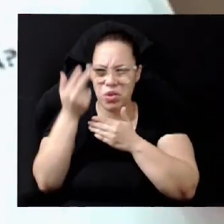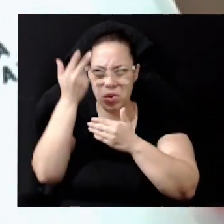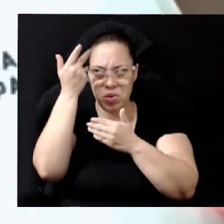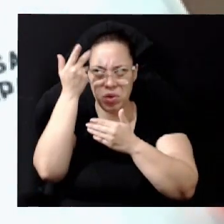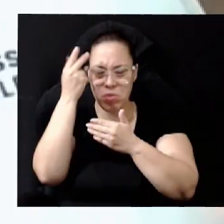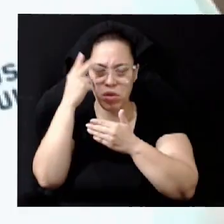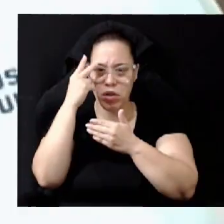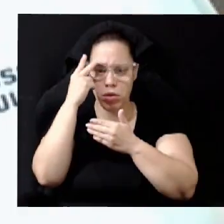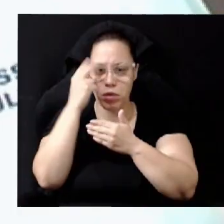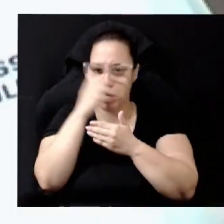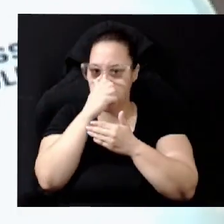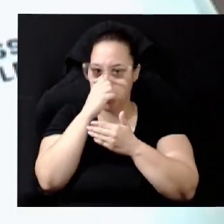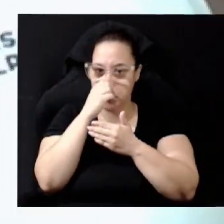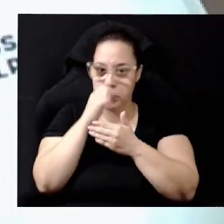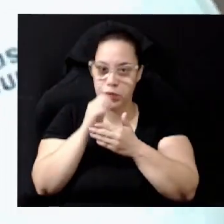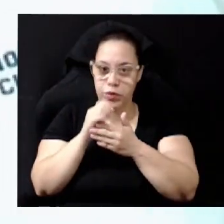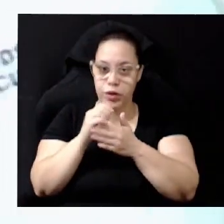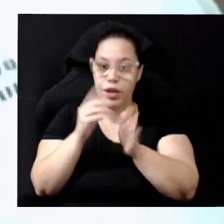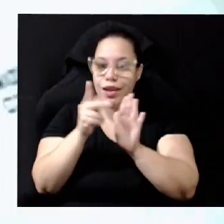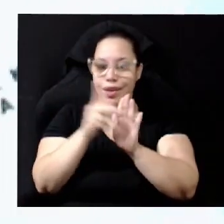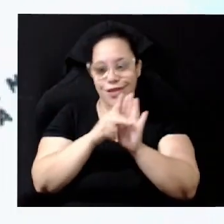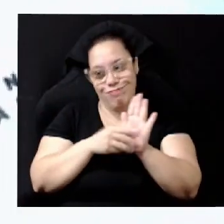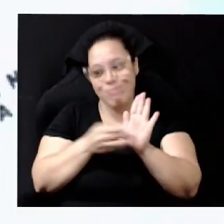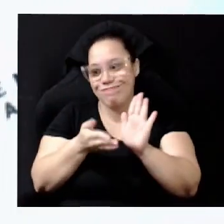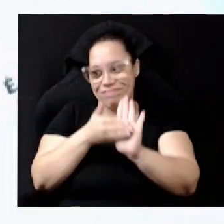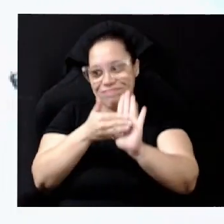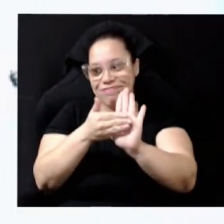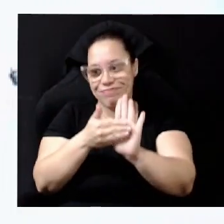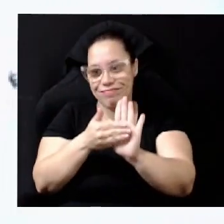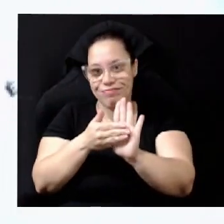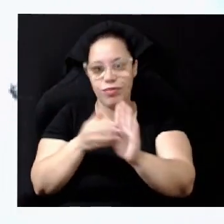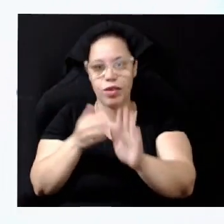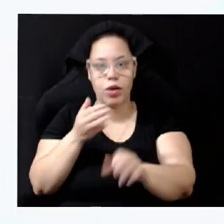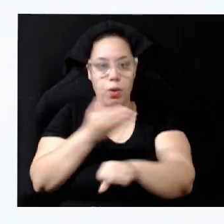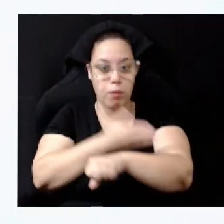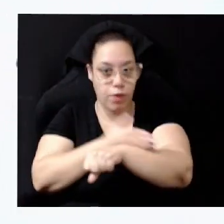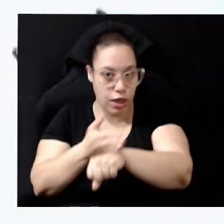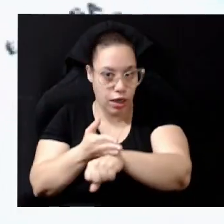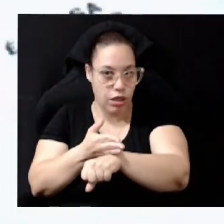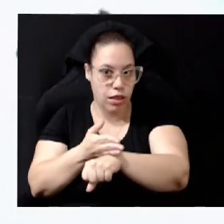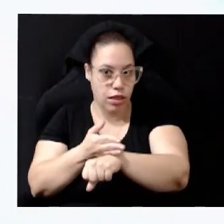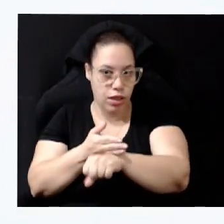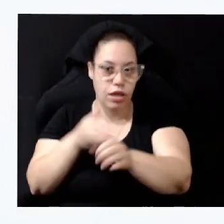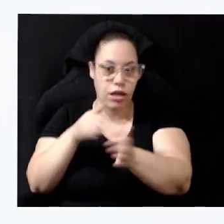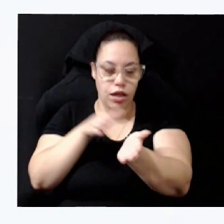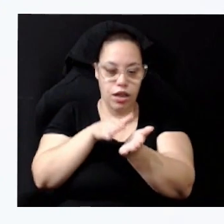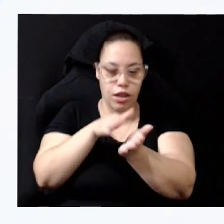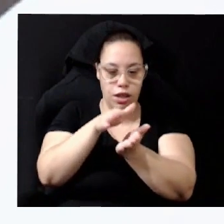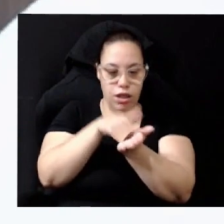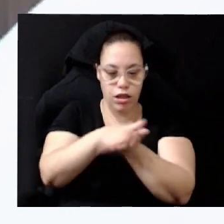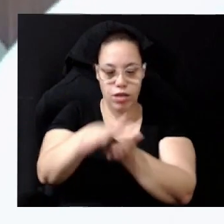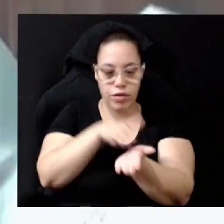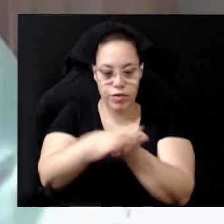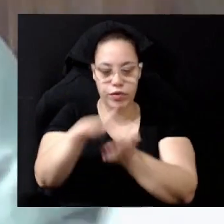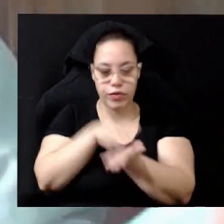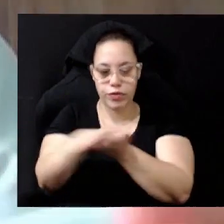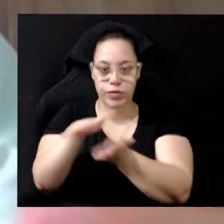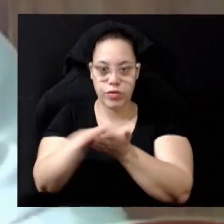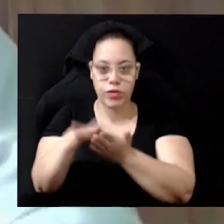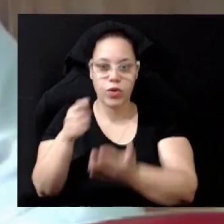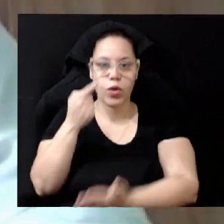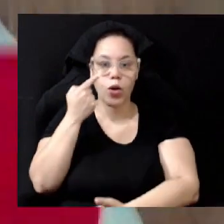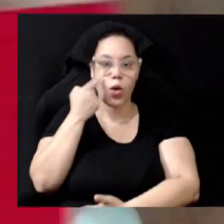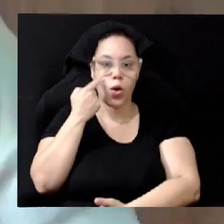Agora, e assim, essa é a proposta, né? Assim, ser um papel branco, que dê para imprimir, né? Só que